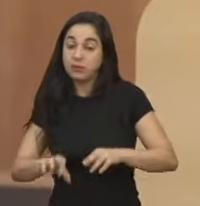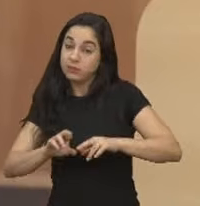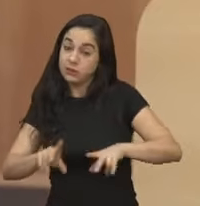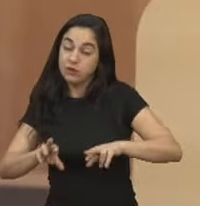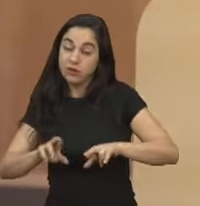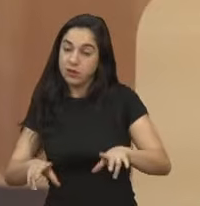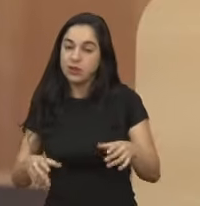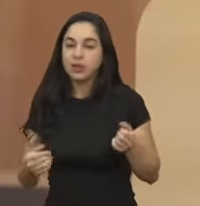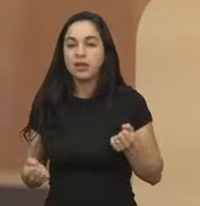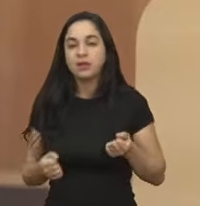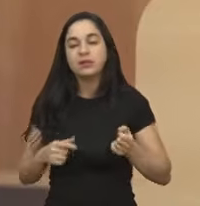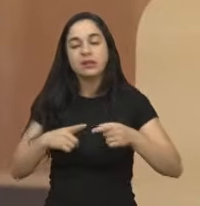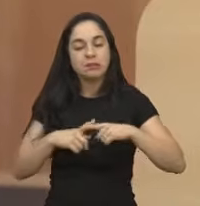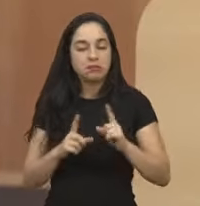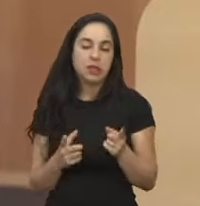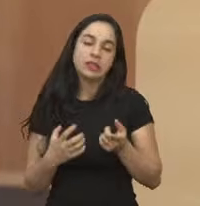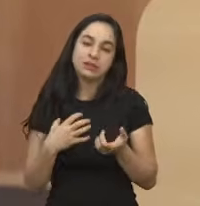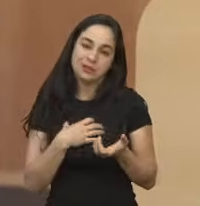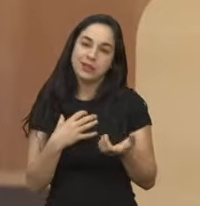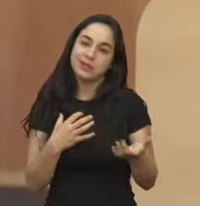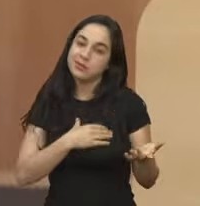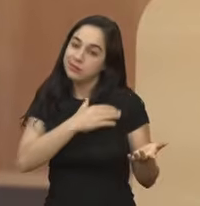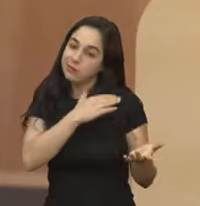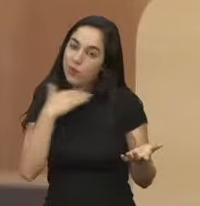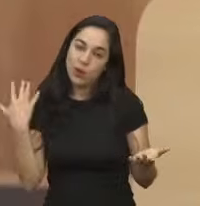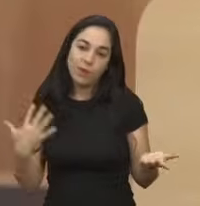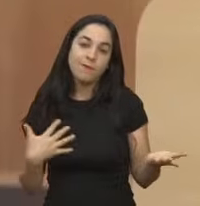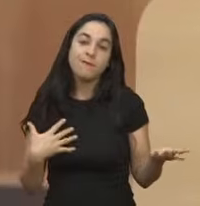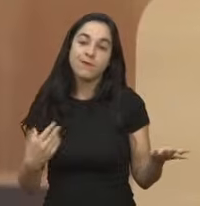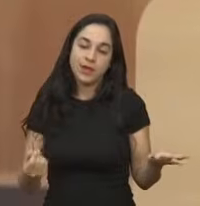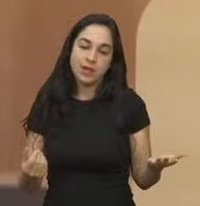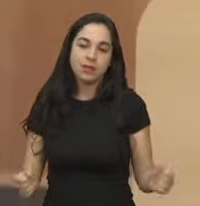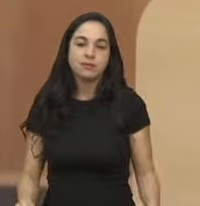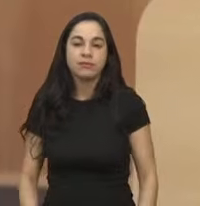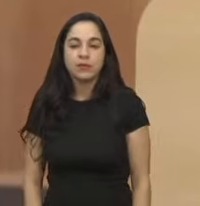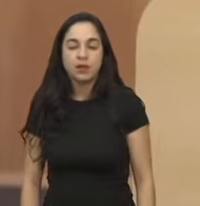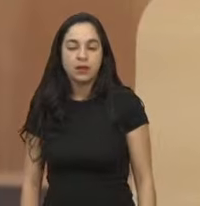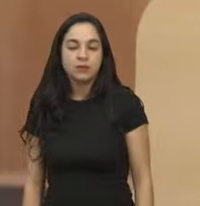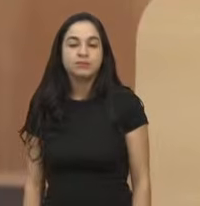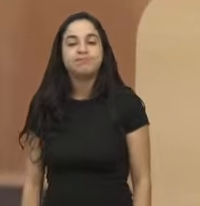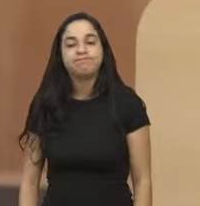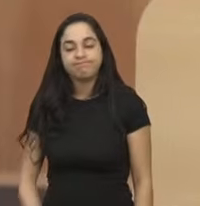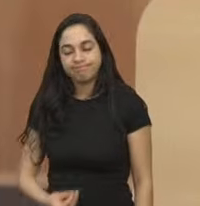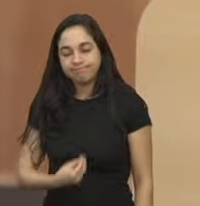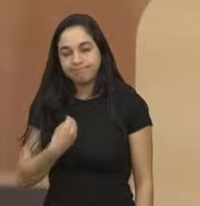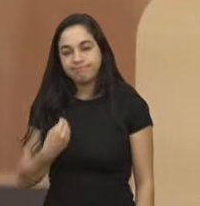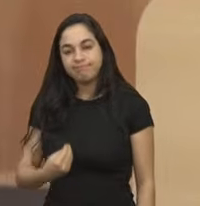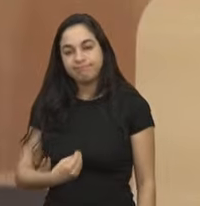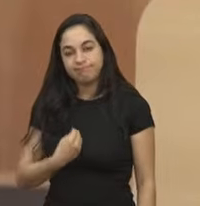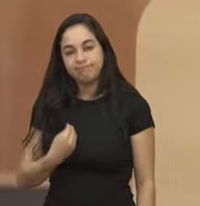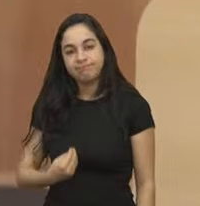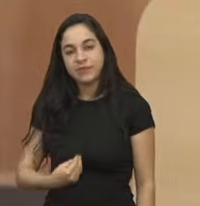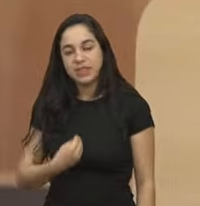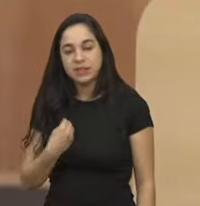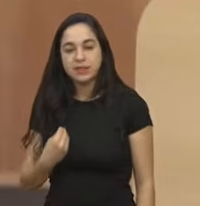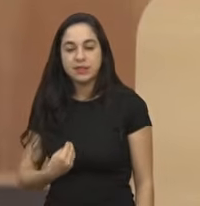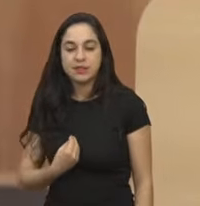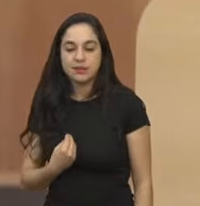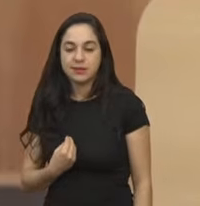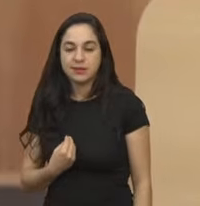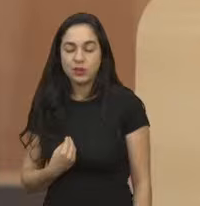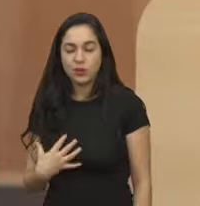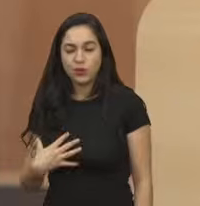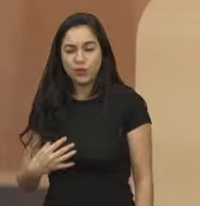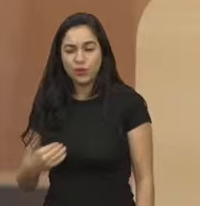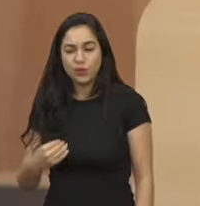deixa de ser luto por um filho, né? E aí, como em qualquer outra fase da vida, esse luto precisa